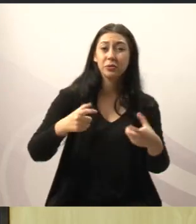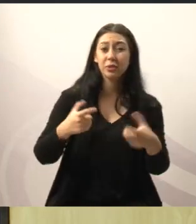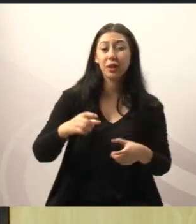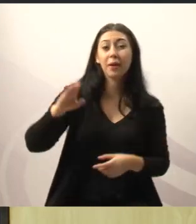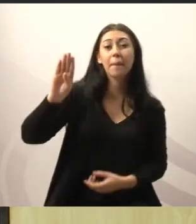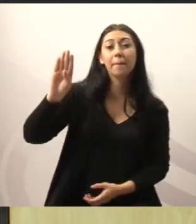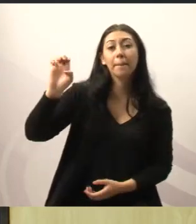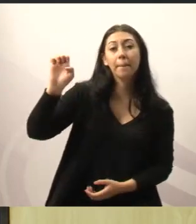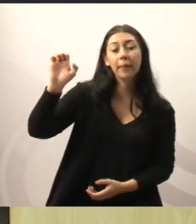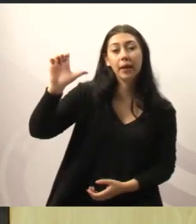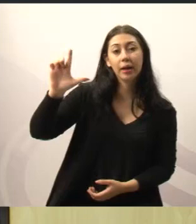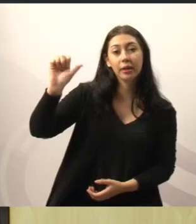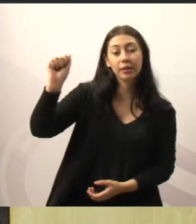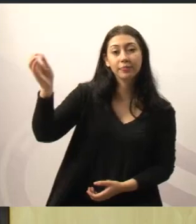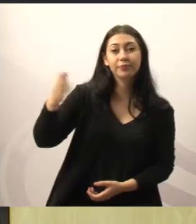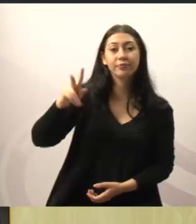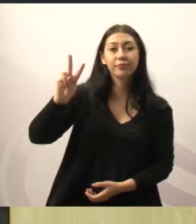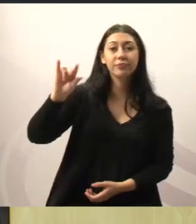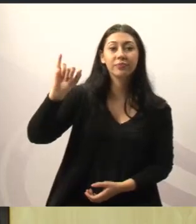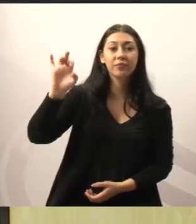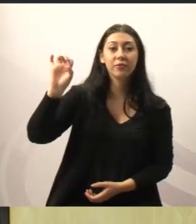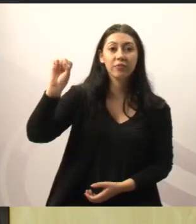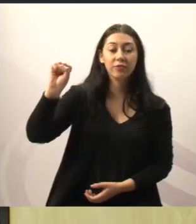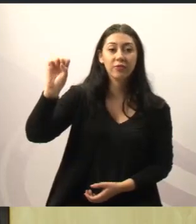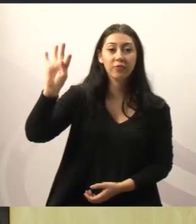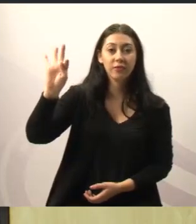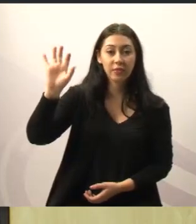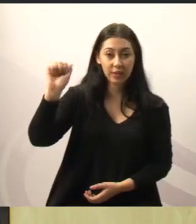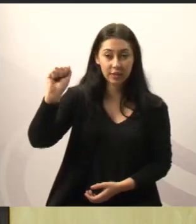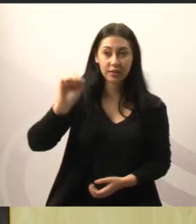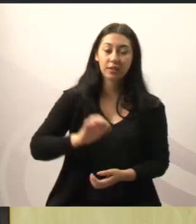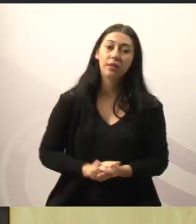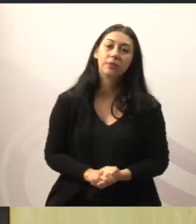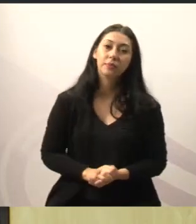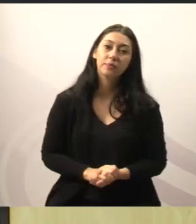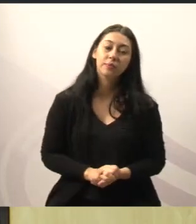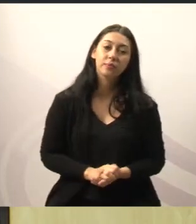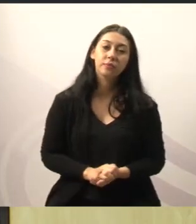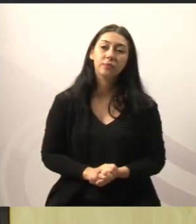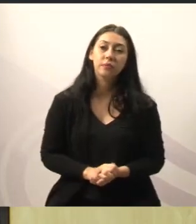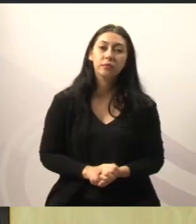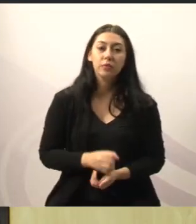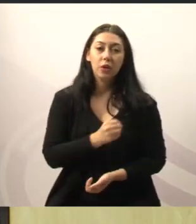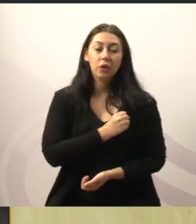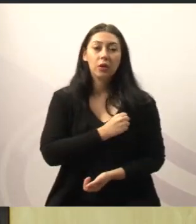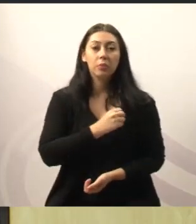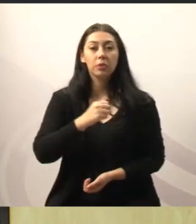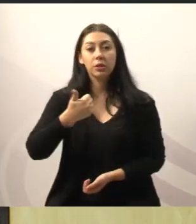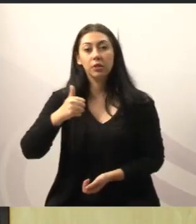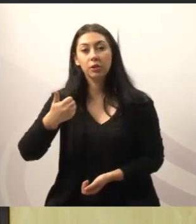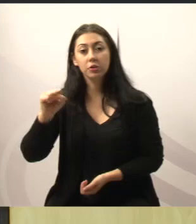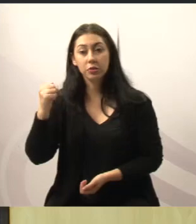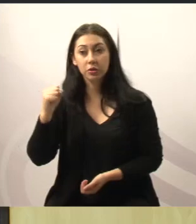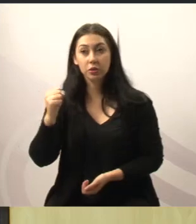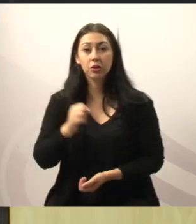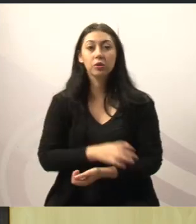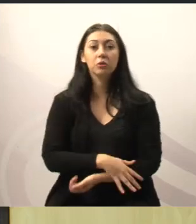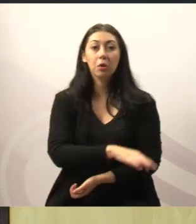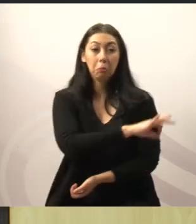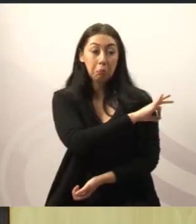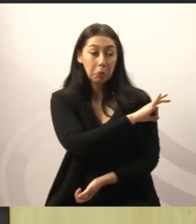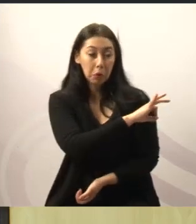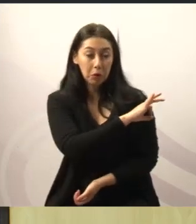Jacareí. Autoria, vereador Valmir Parque do Meia Lua. Requerimento 118. Ao 41º Batalhão da Polícia Militar do